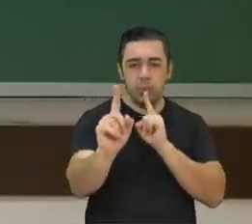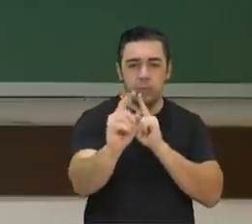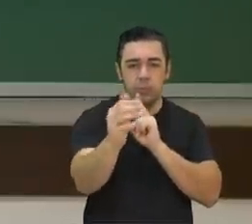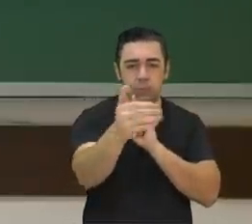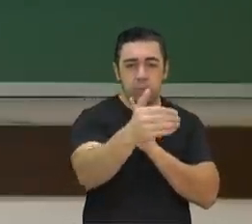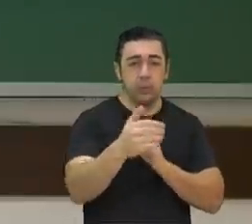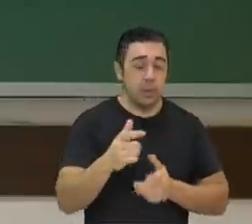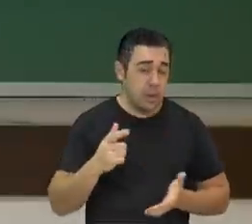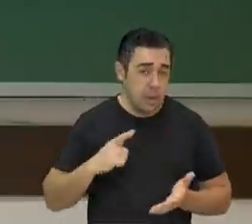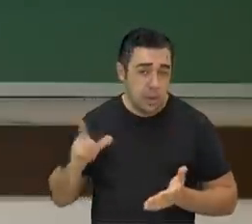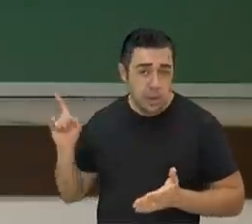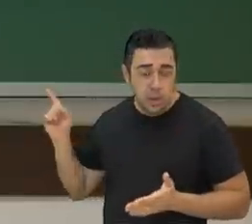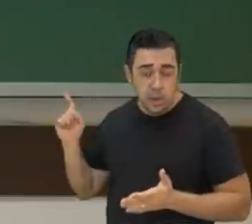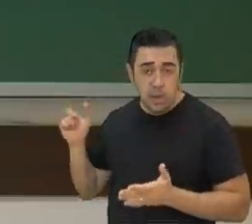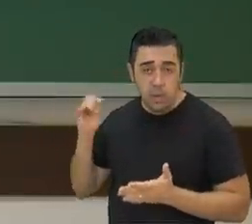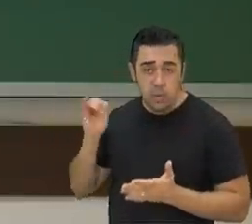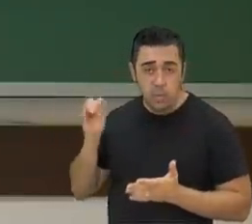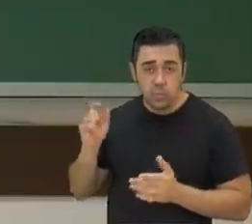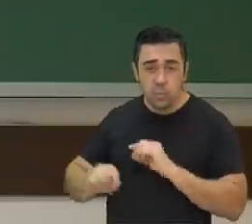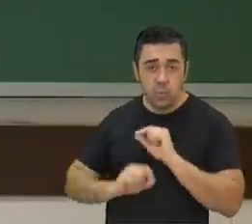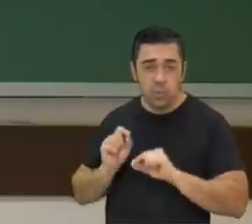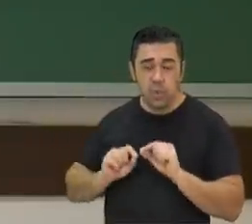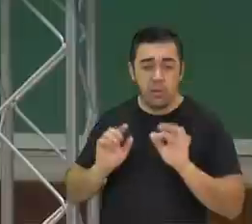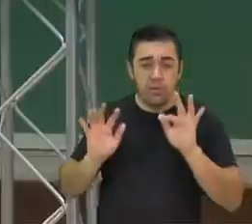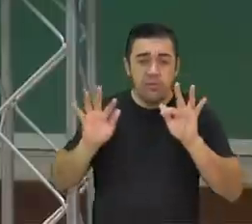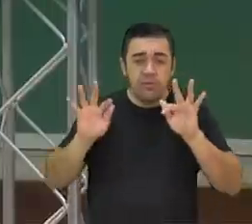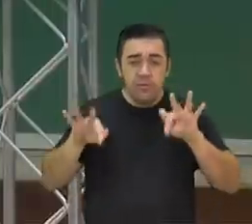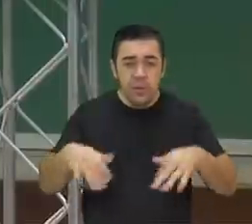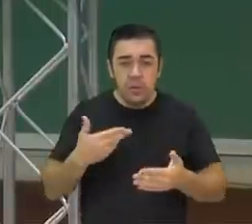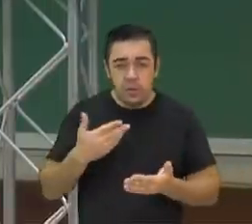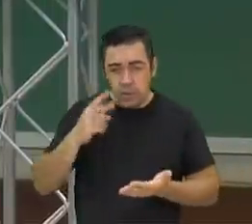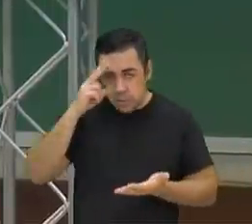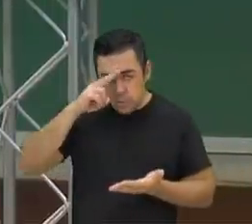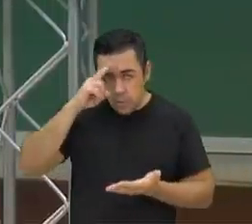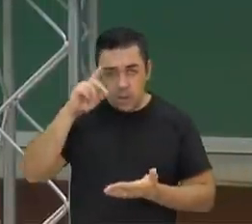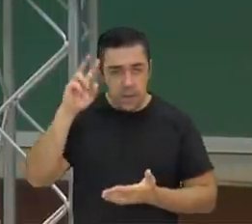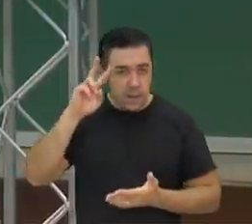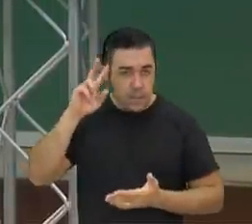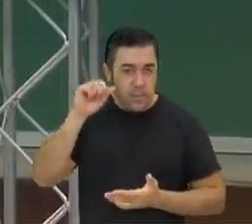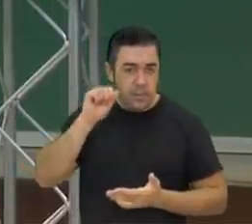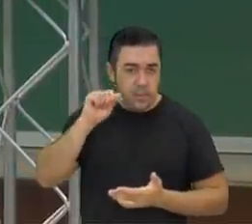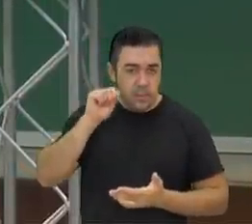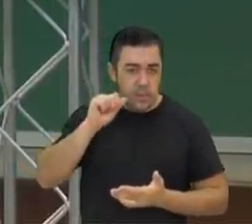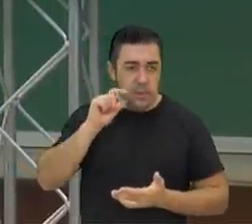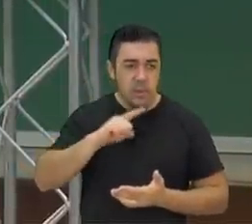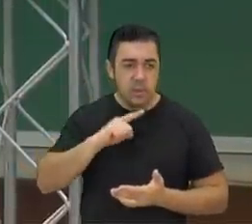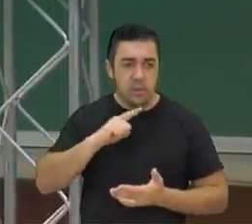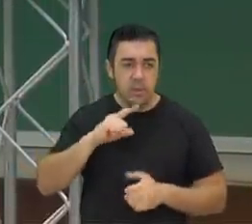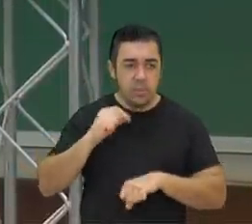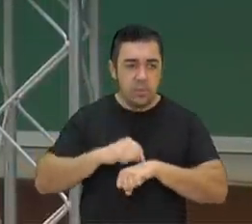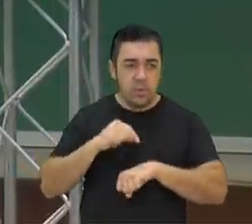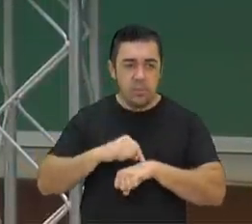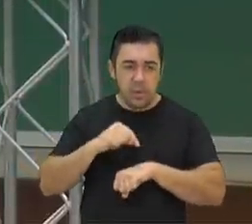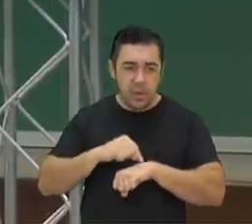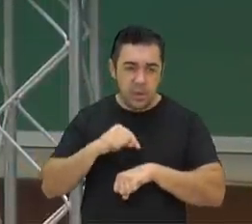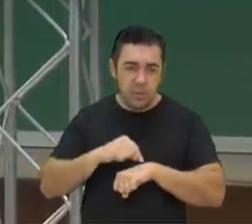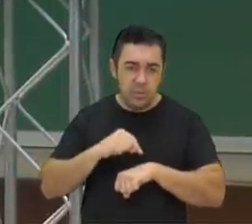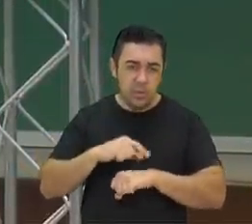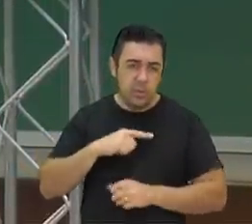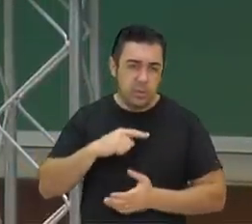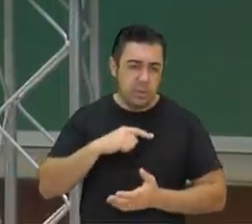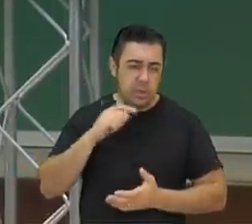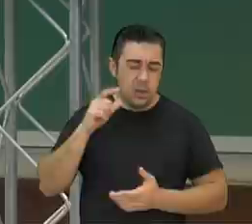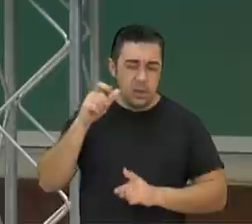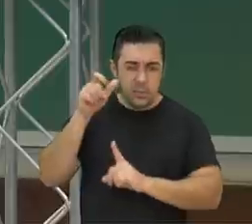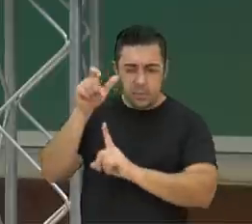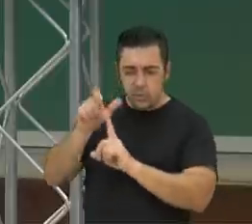do conto da Clarice Lispector, chamado Tentação. Né? Lembram que ali ela tem um momento de epifania, né? A personagem